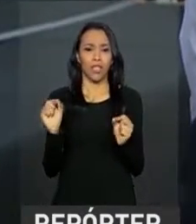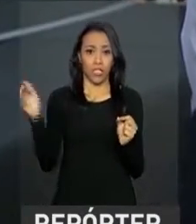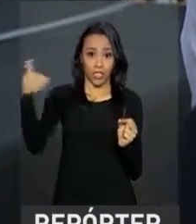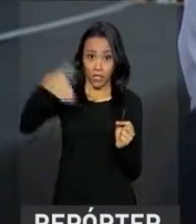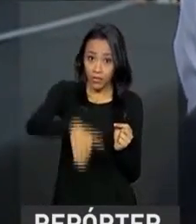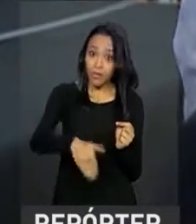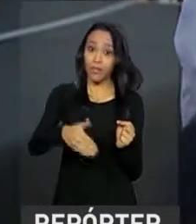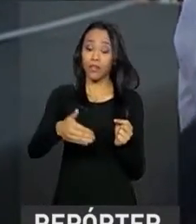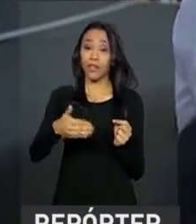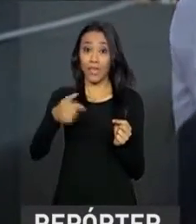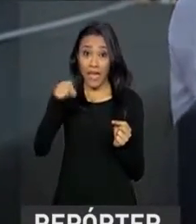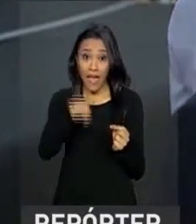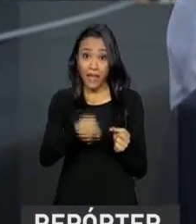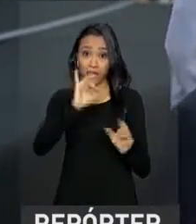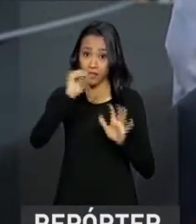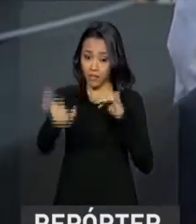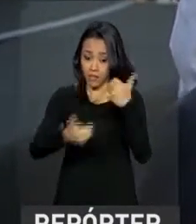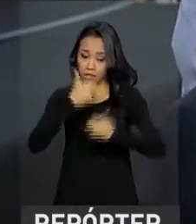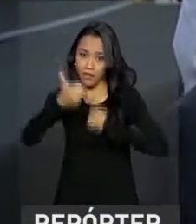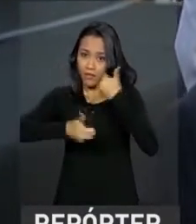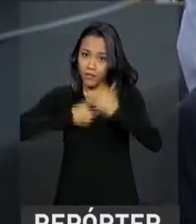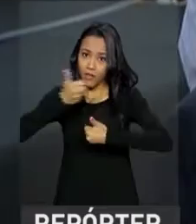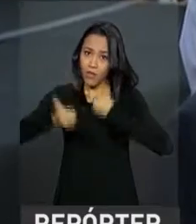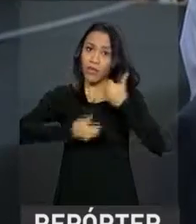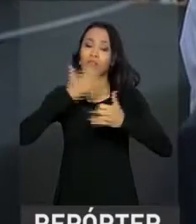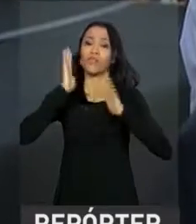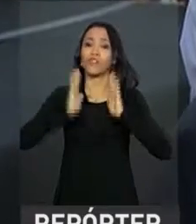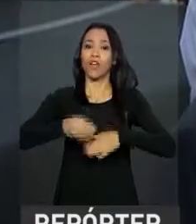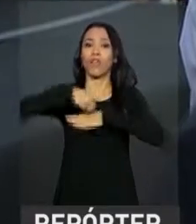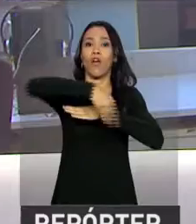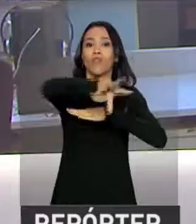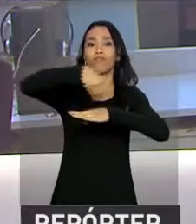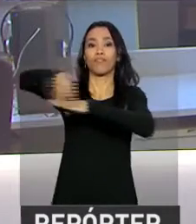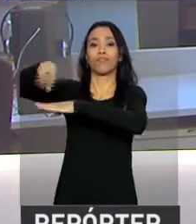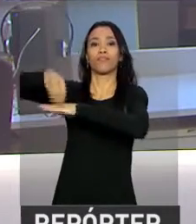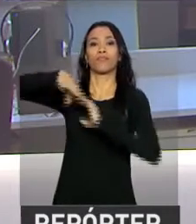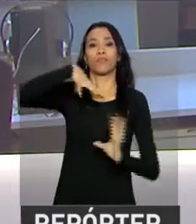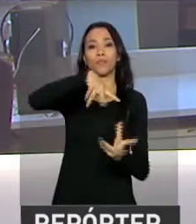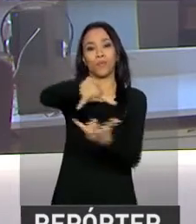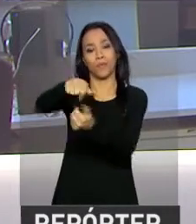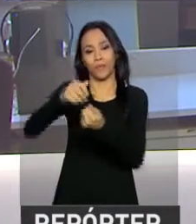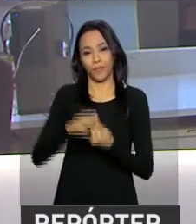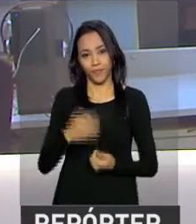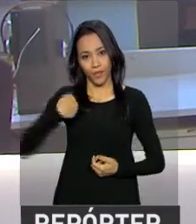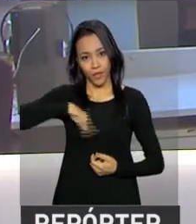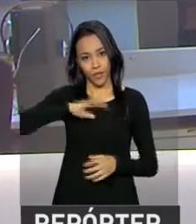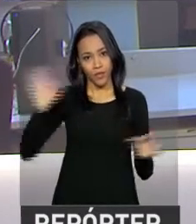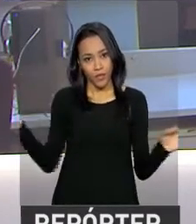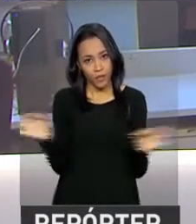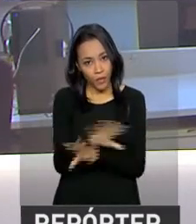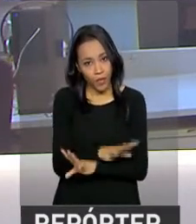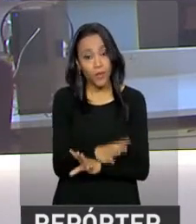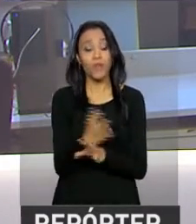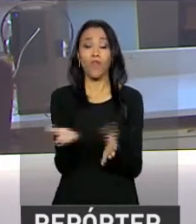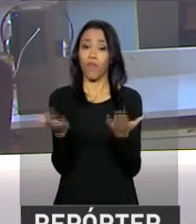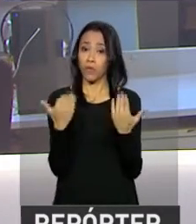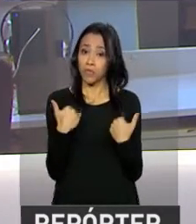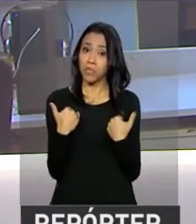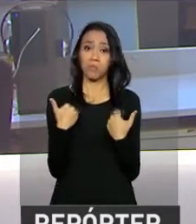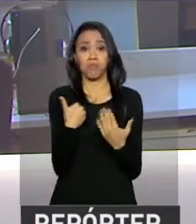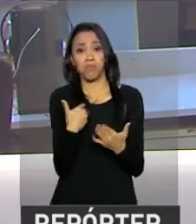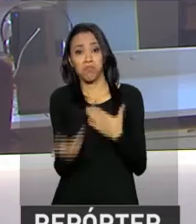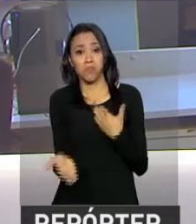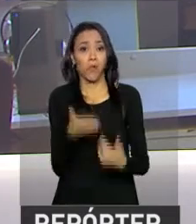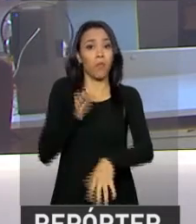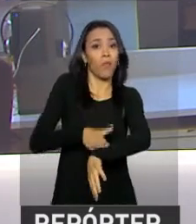já que essas informações foram passadas ao mundo inteiro. E nós ficamos por aqui, voltamos a qualquer momento ou